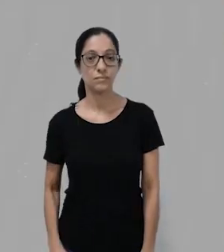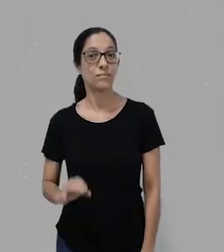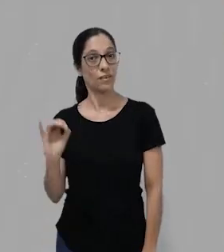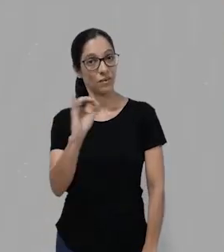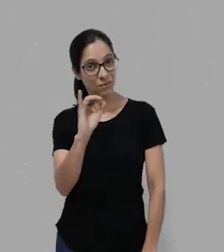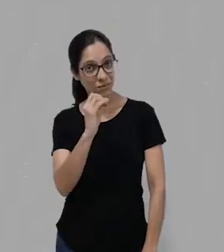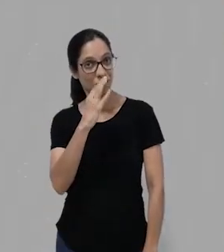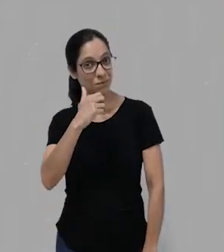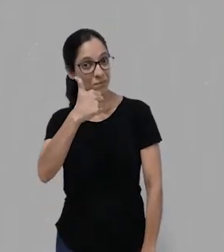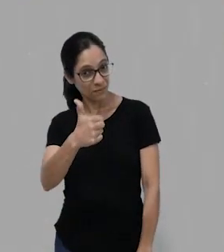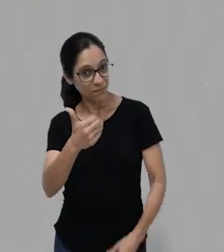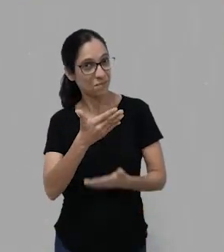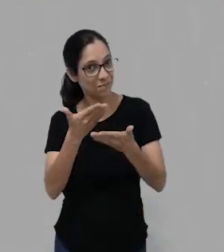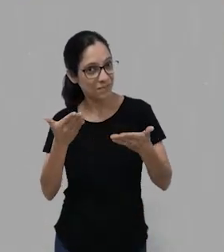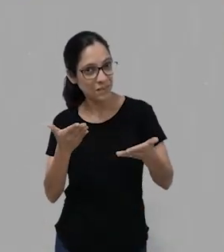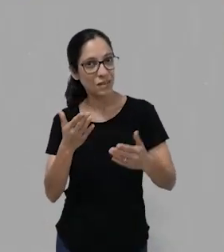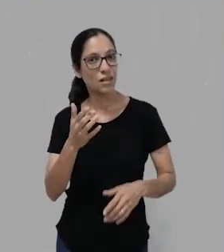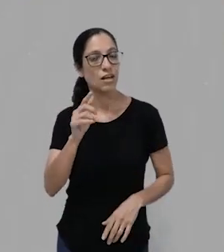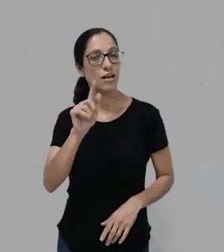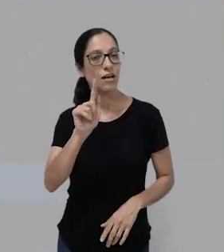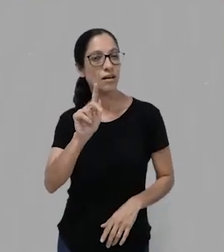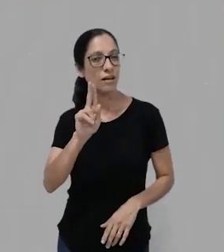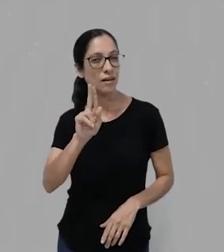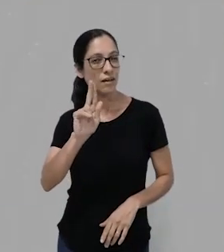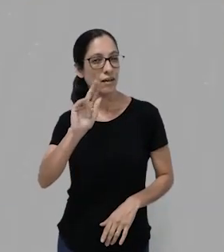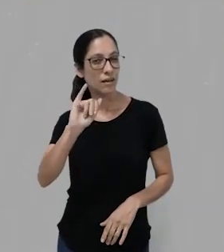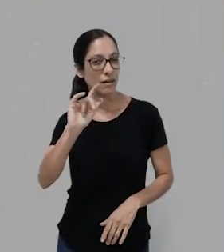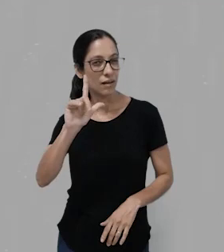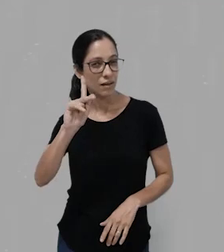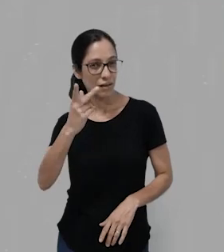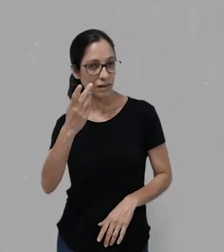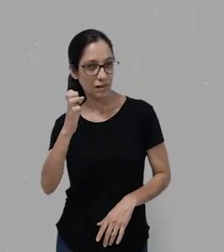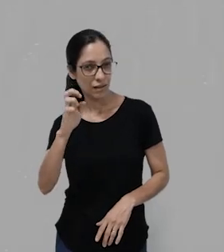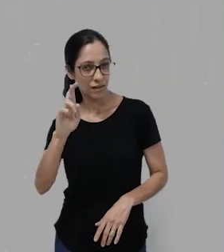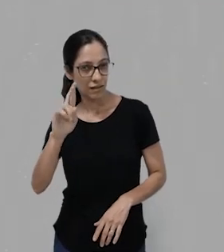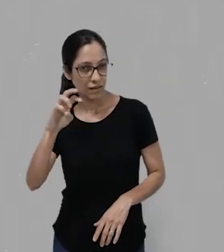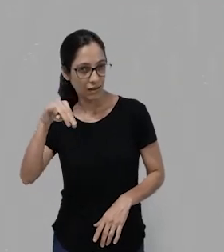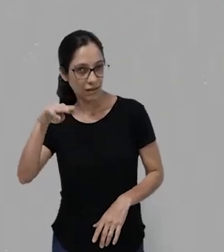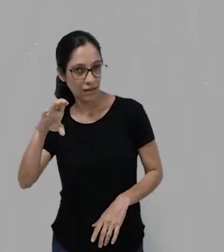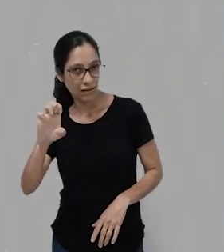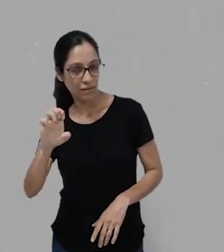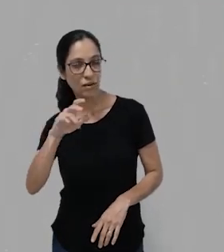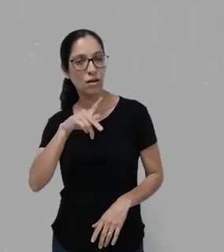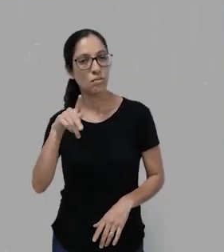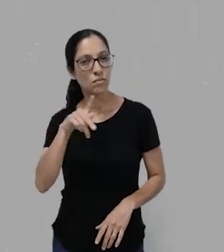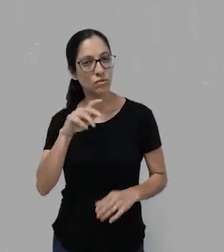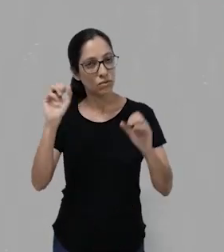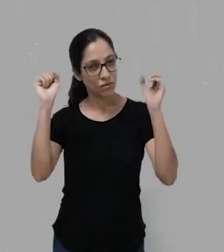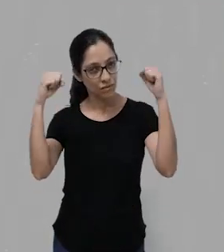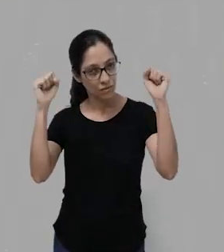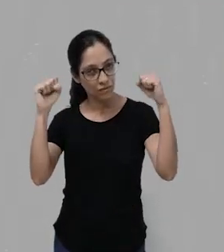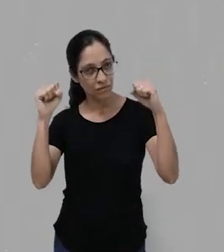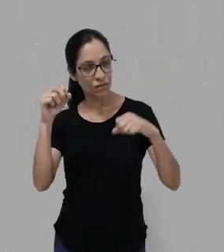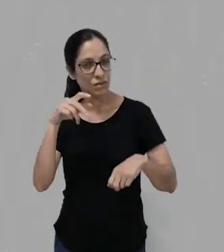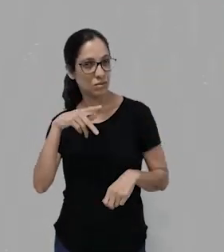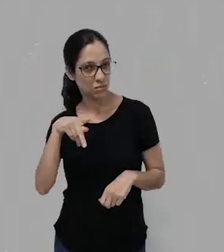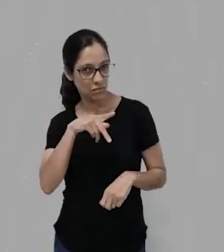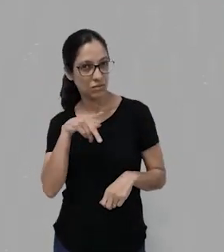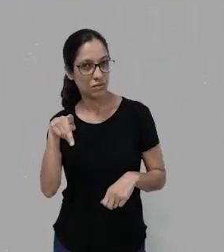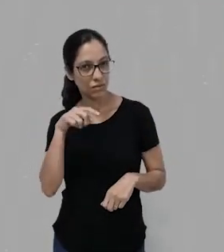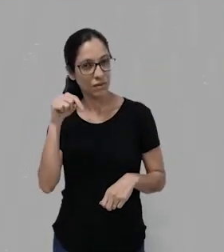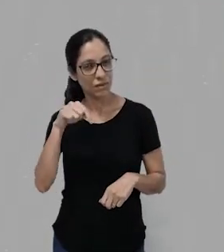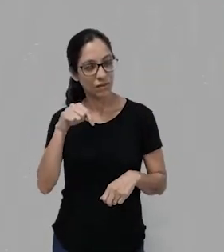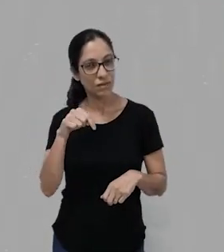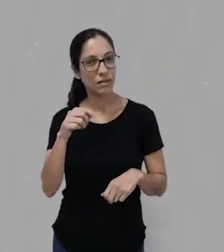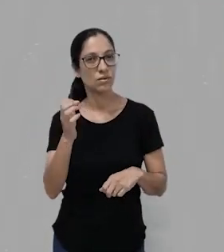Olá, galerinha, tudo bem com vocês? Sou Guilherme Campos, professor de Educação Física da Rede Estadual do Maranhão, e nessa aula de hoje aqui do nosso